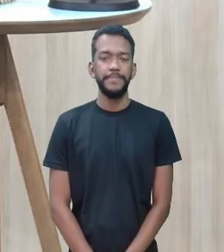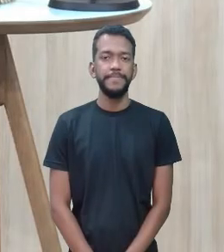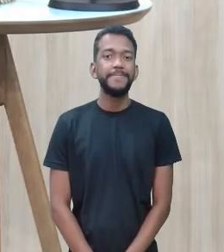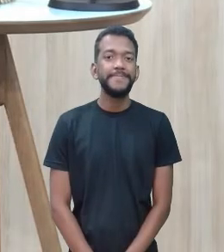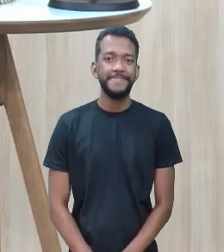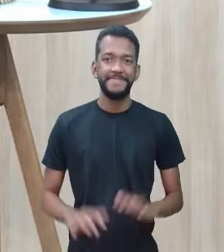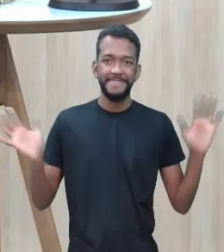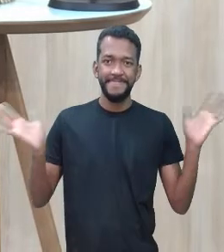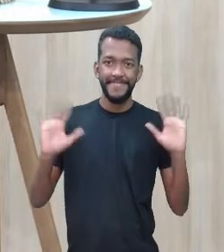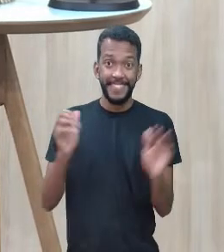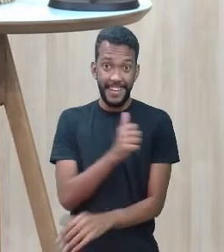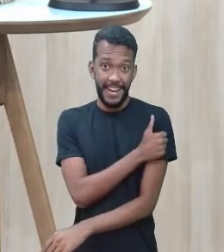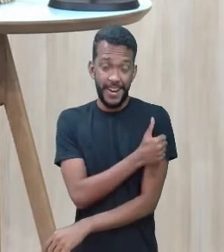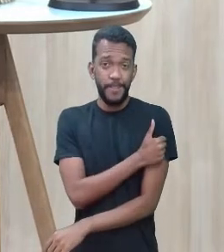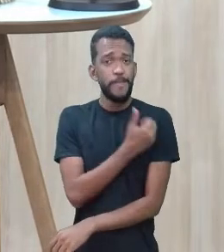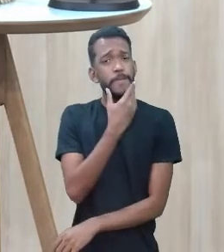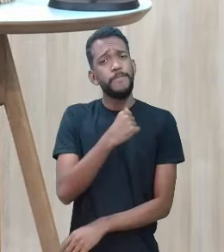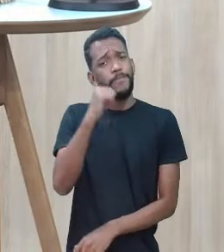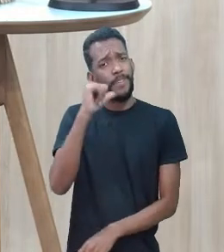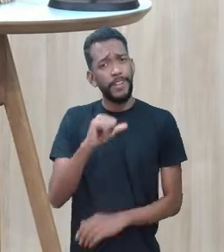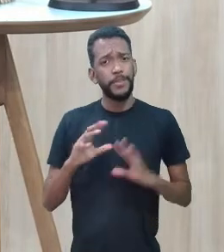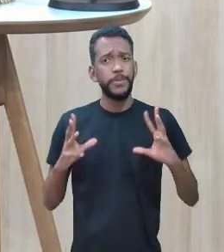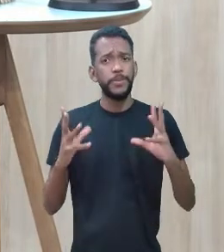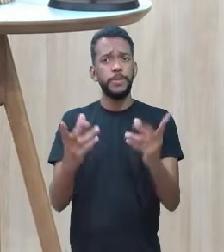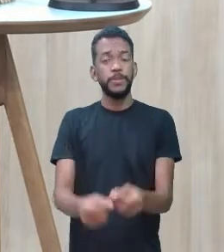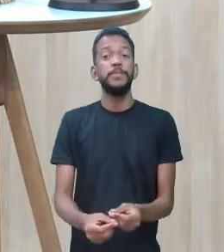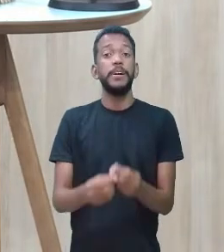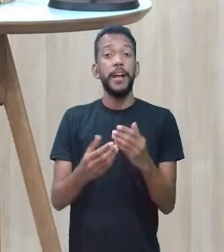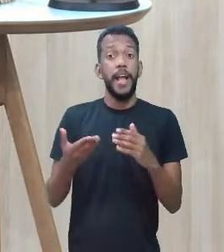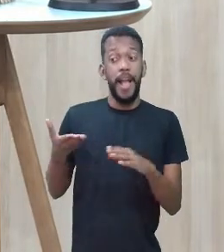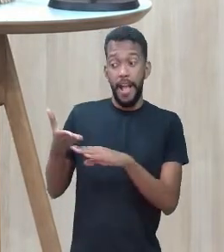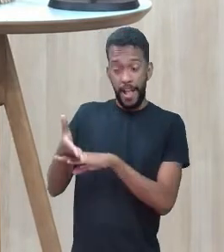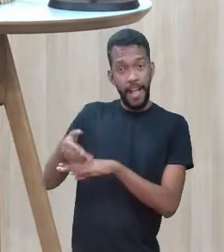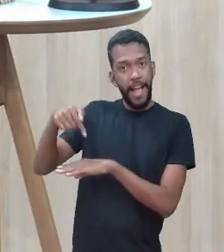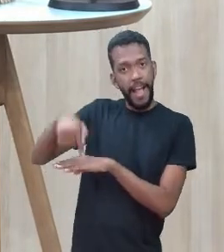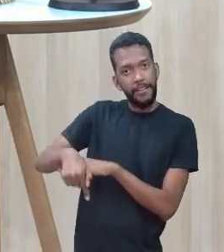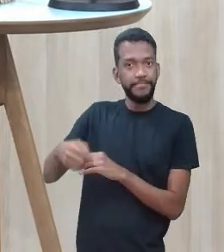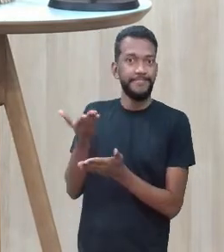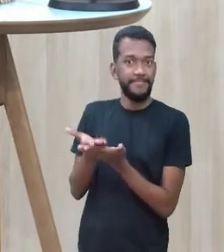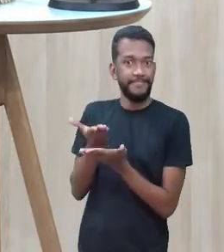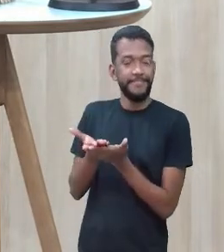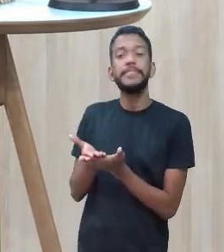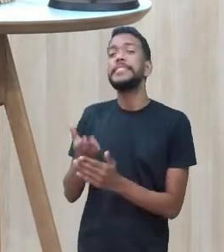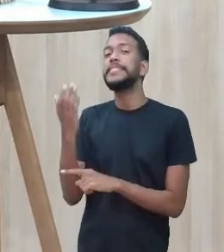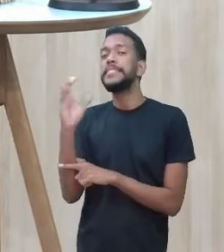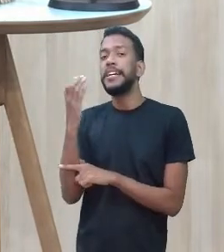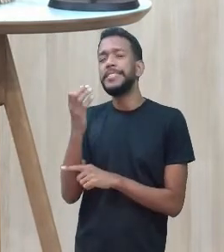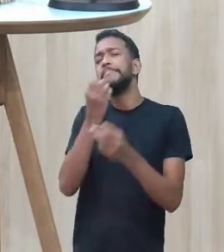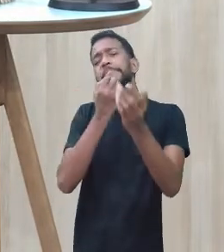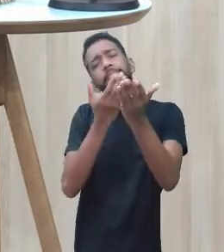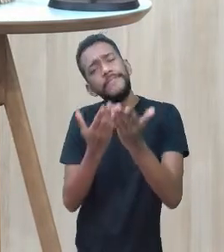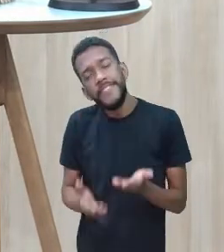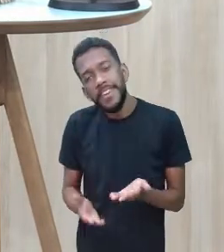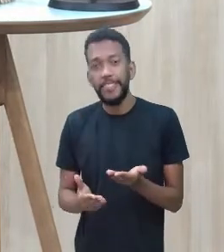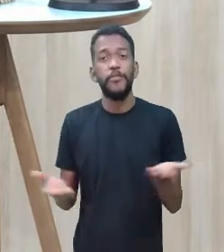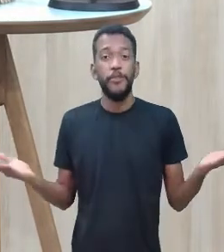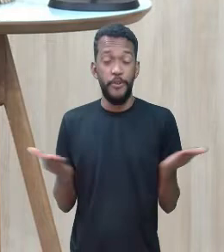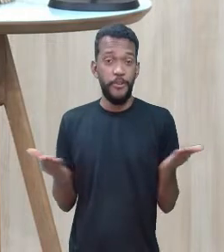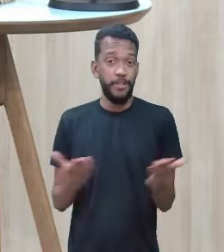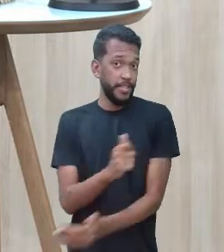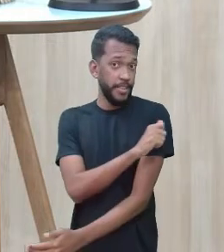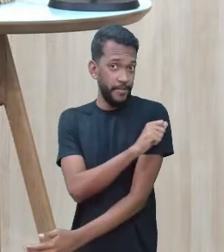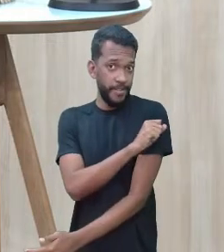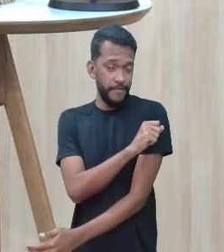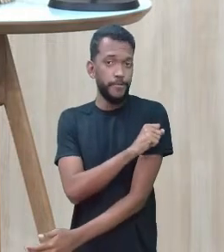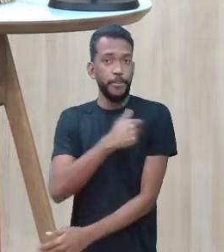Olá, alunos e alunas. Bem-vindo a mais uma aula de ciência. Eu sou a professora Isabel e hoje teremos mais uma aula para o 8º ano. Vamos